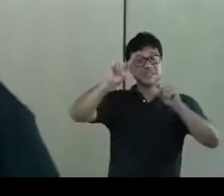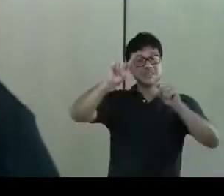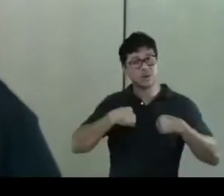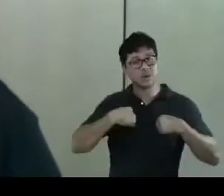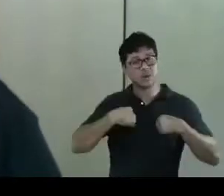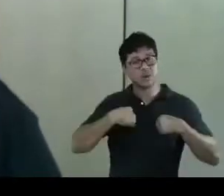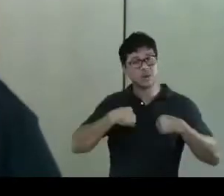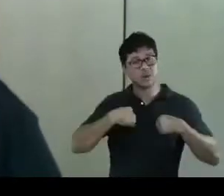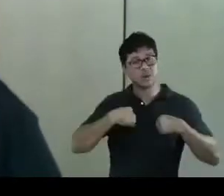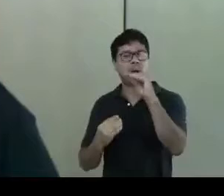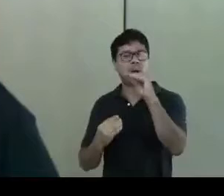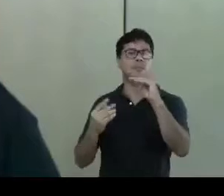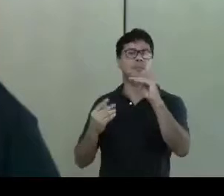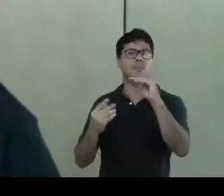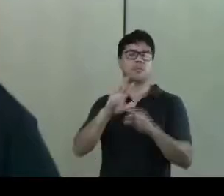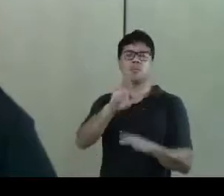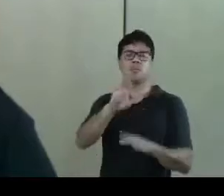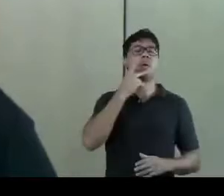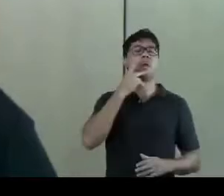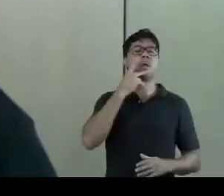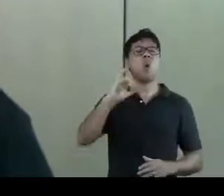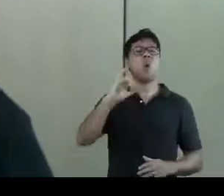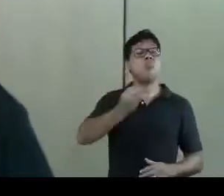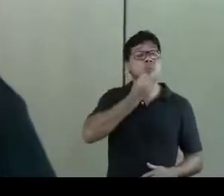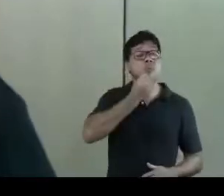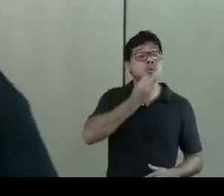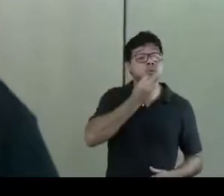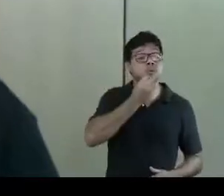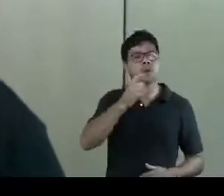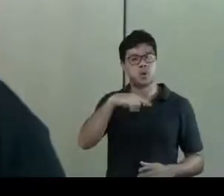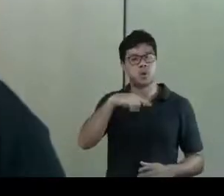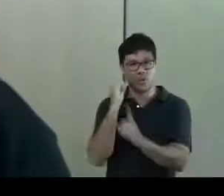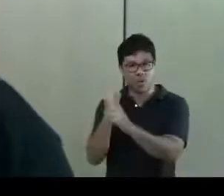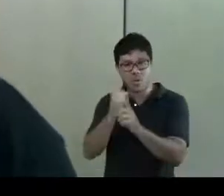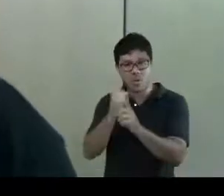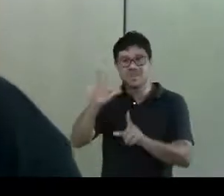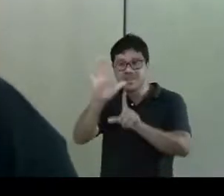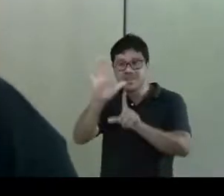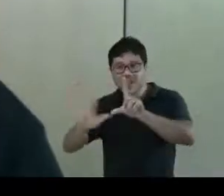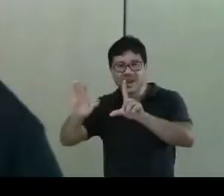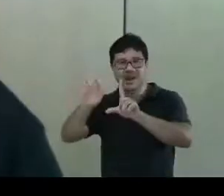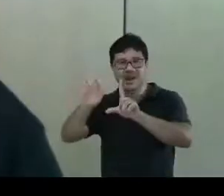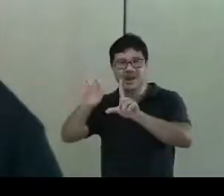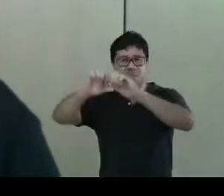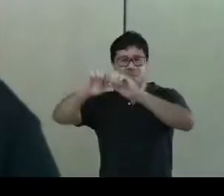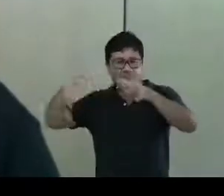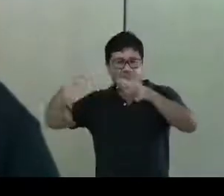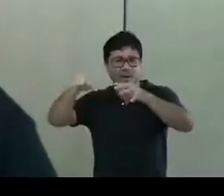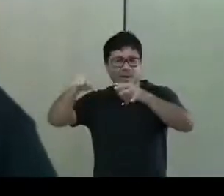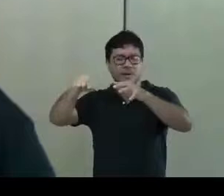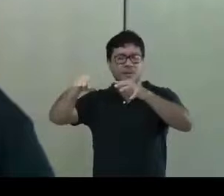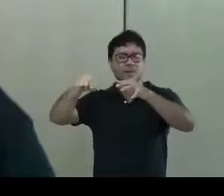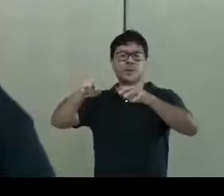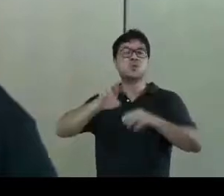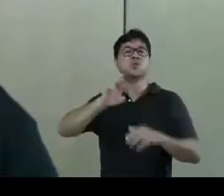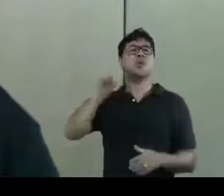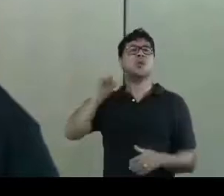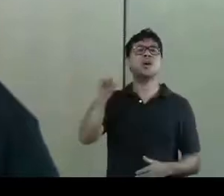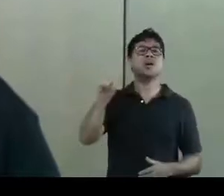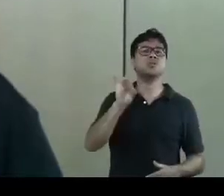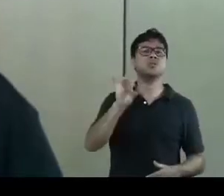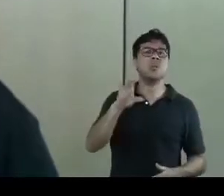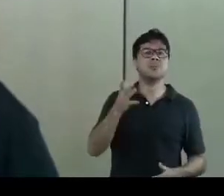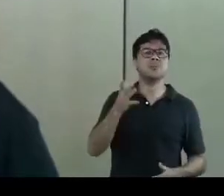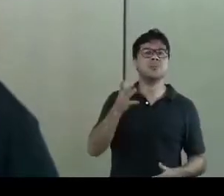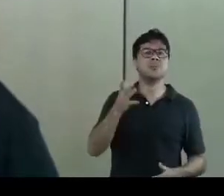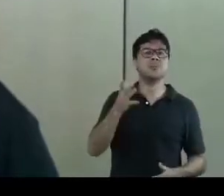a colocação, ou melhor, a oportunidade que a gente encontra nas humanidades digitais não é necessariamente e não é